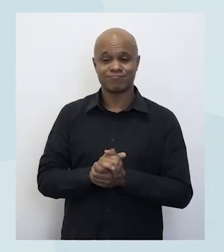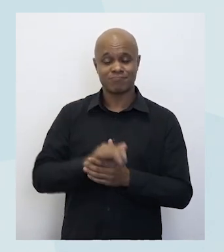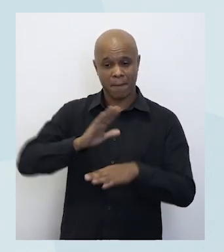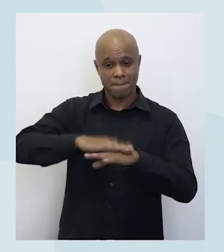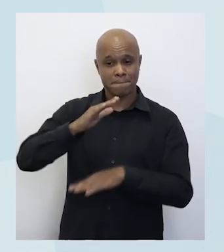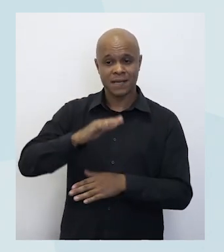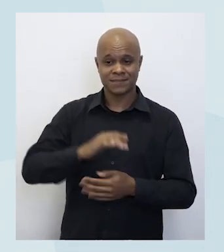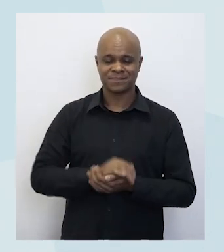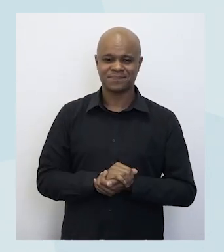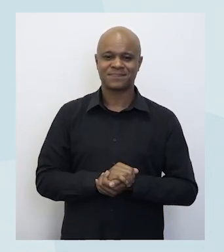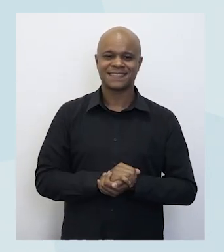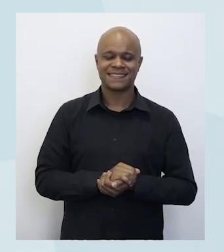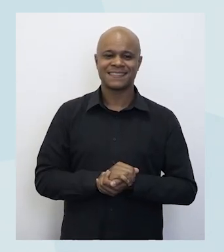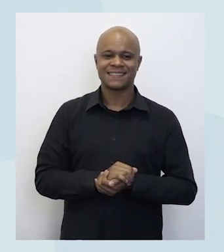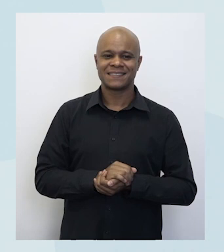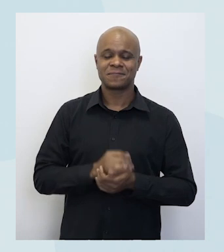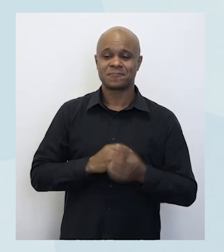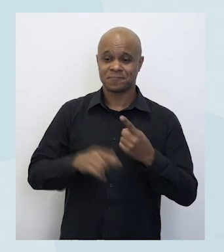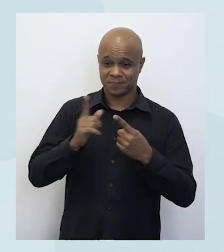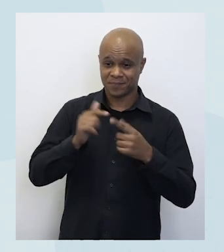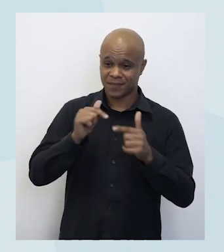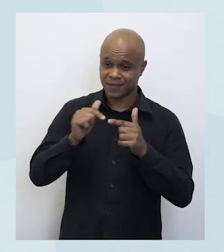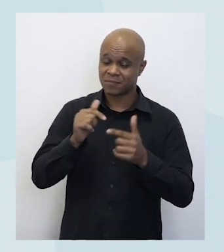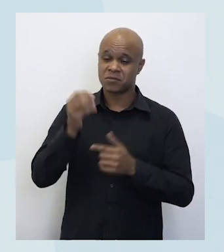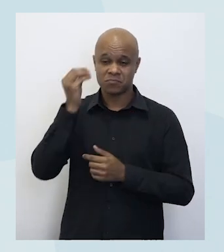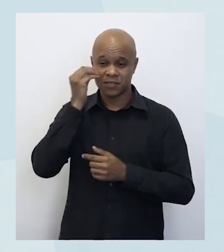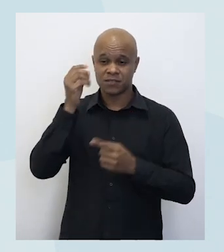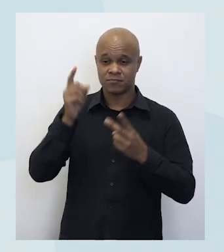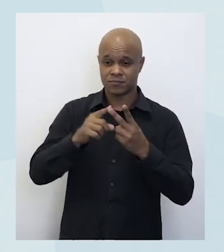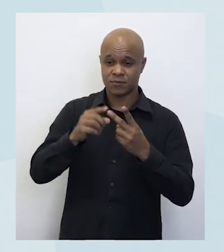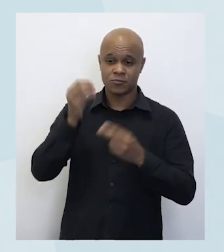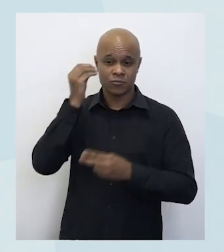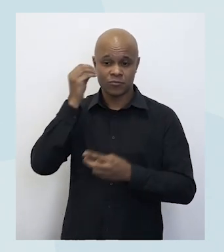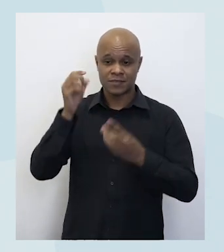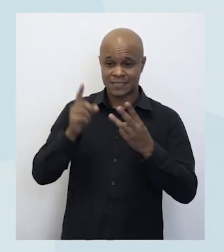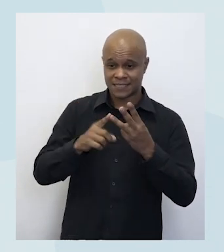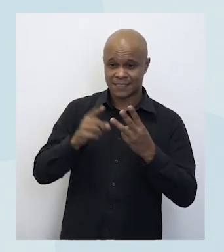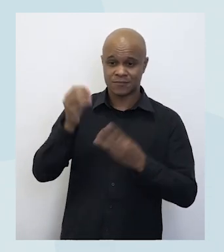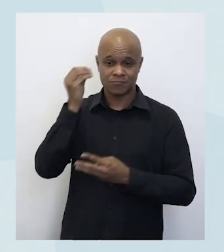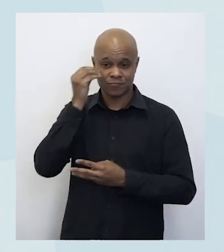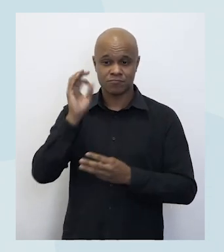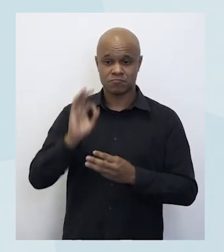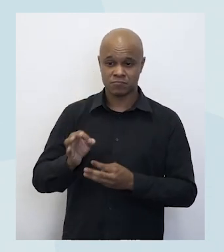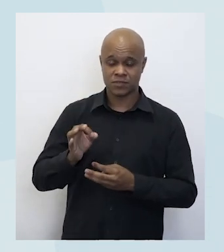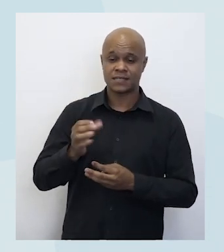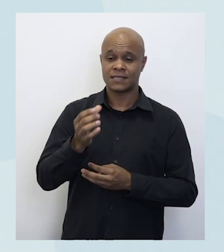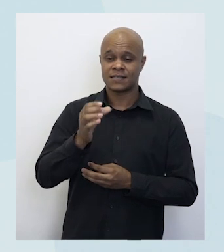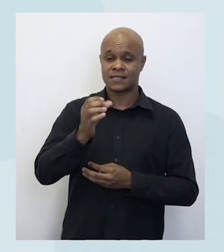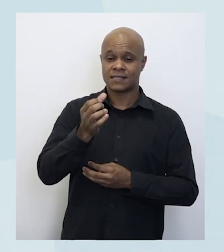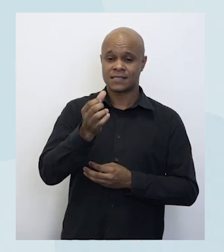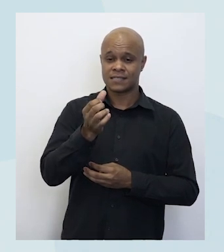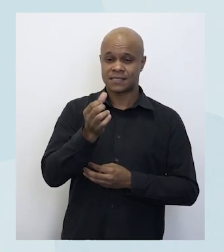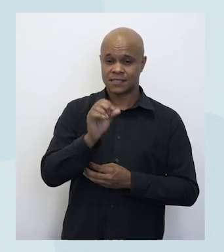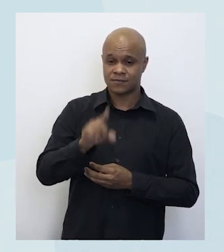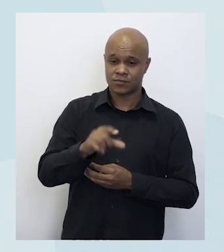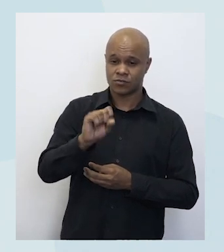melhor. Então, eu fiz o primeiro exercício, o primeiro experimento, o segundo, o terceiro, e achei 6,8 vezes 10 a menos